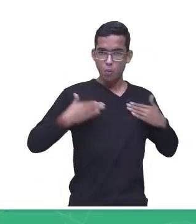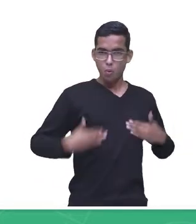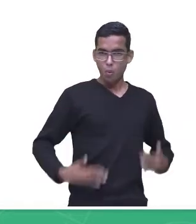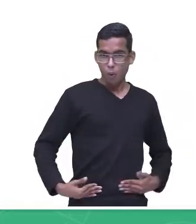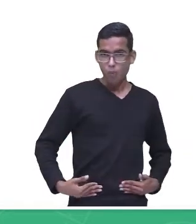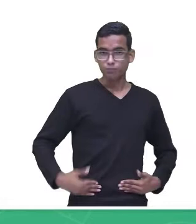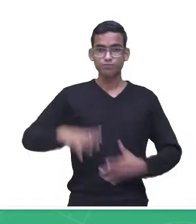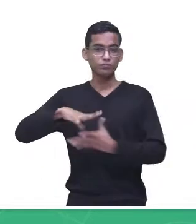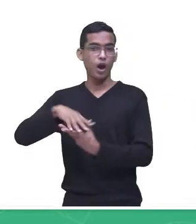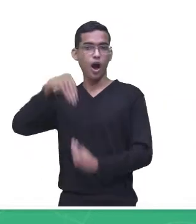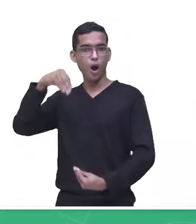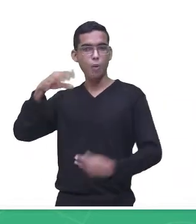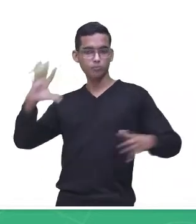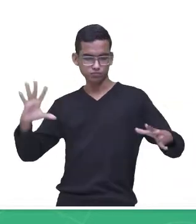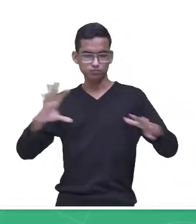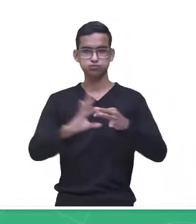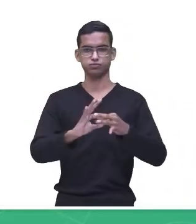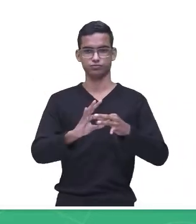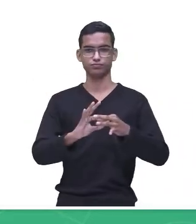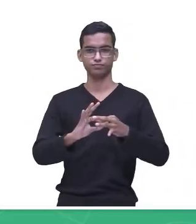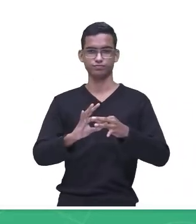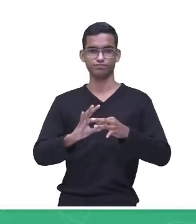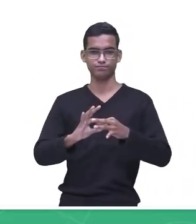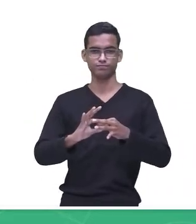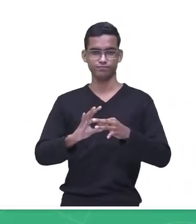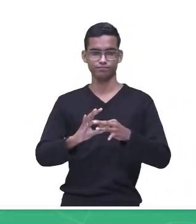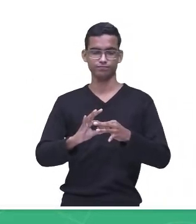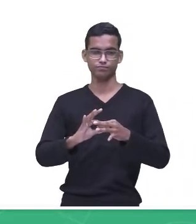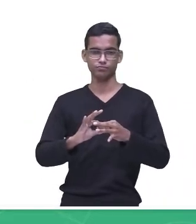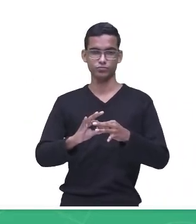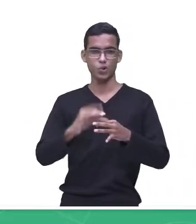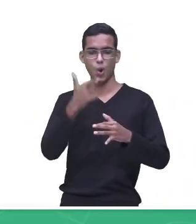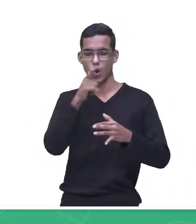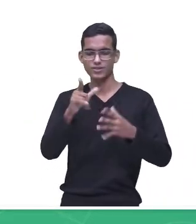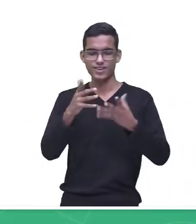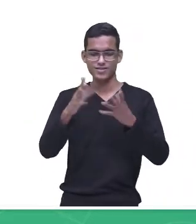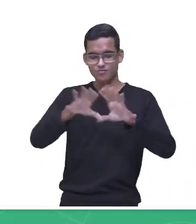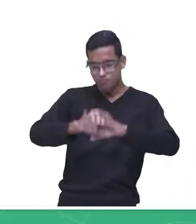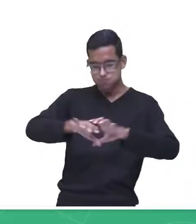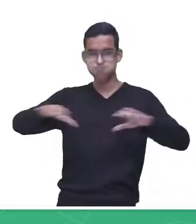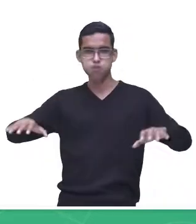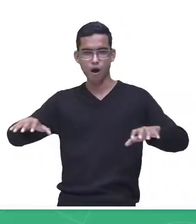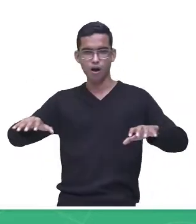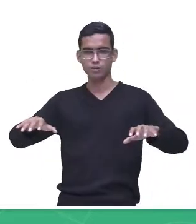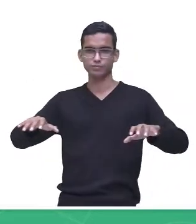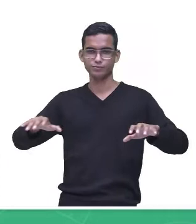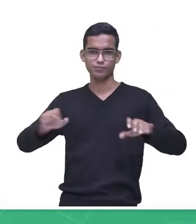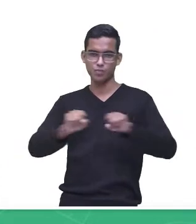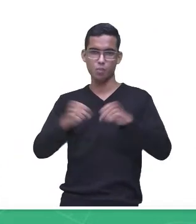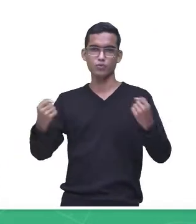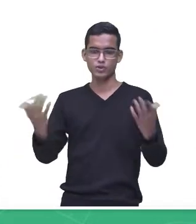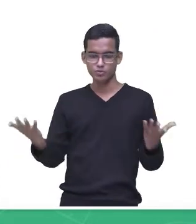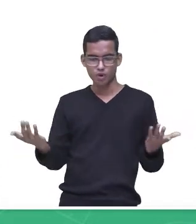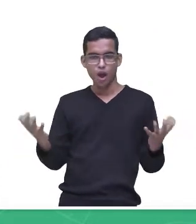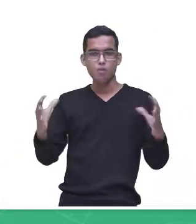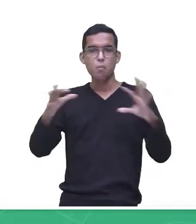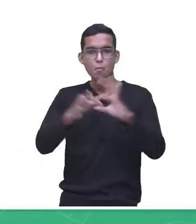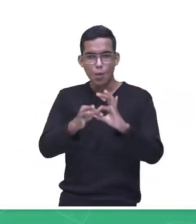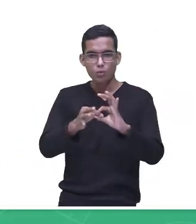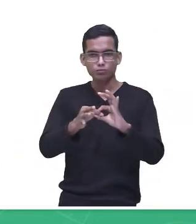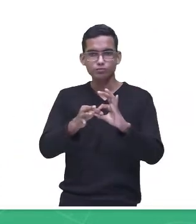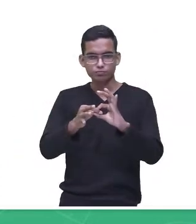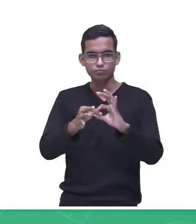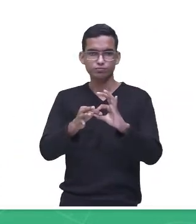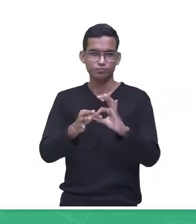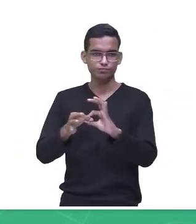indissolúvel, olha o in aqui na frente, não dissolúvel, né? Não pode, não existe uma dissolução entre os dois. Que